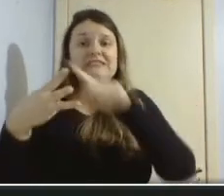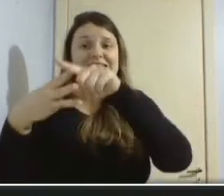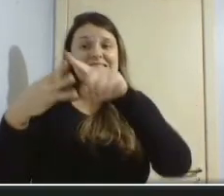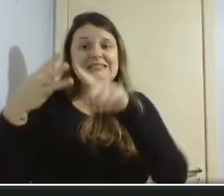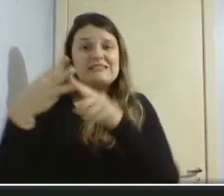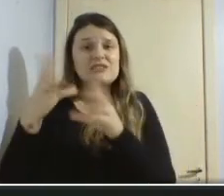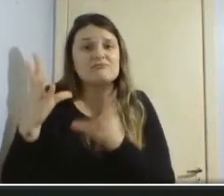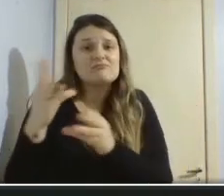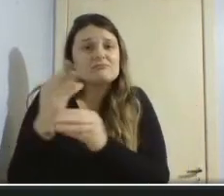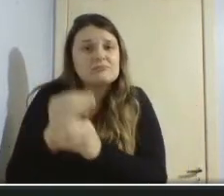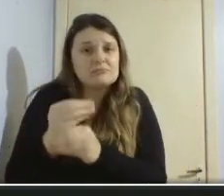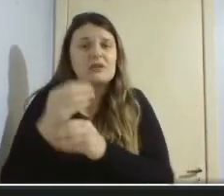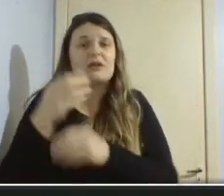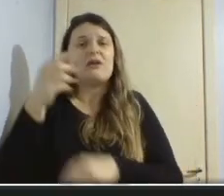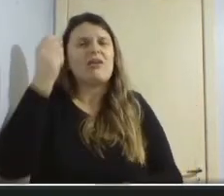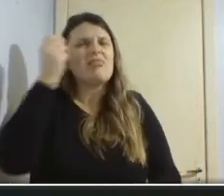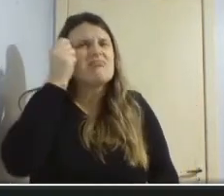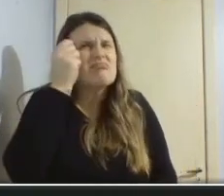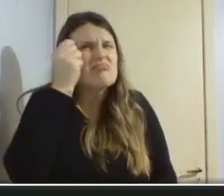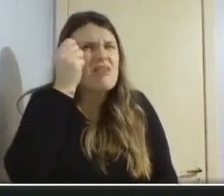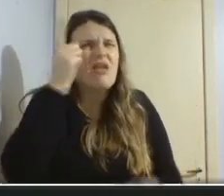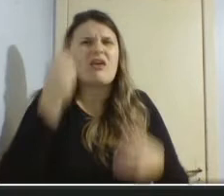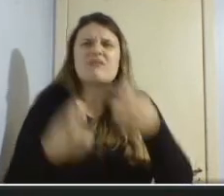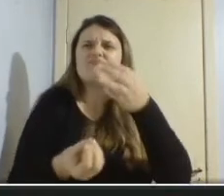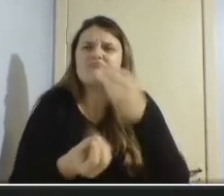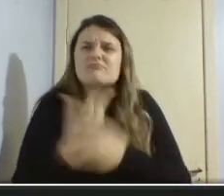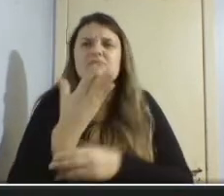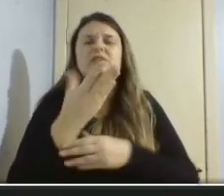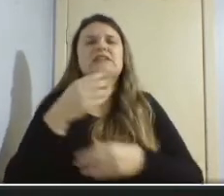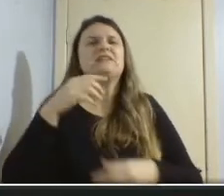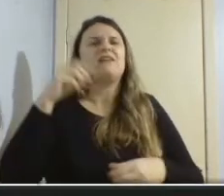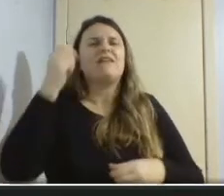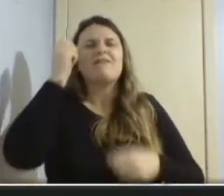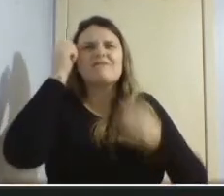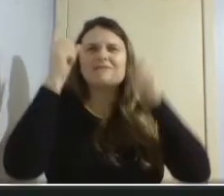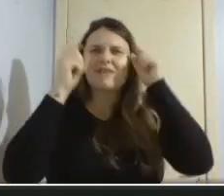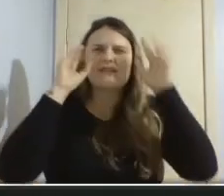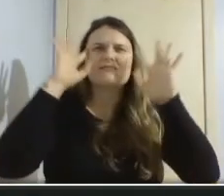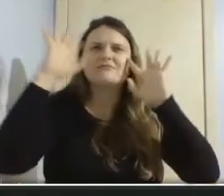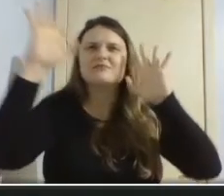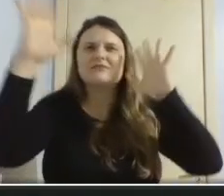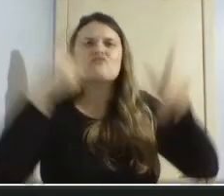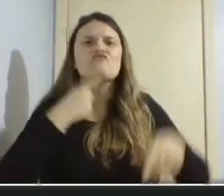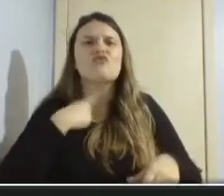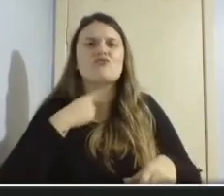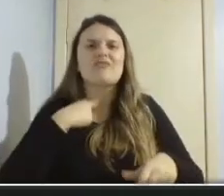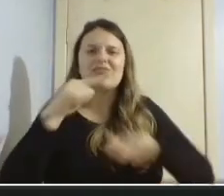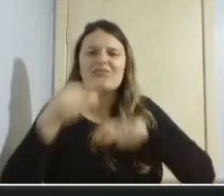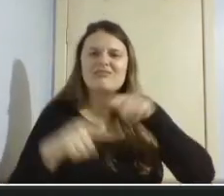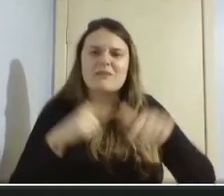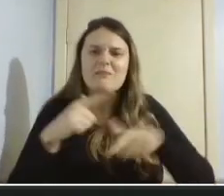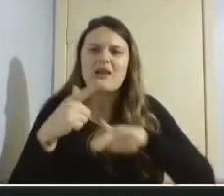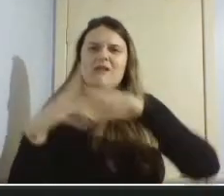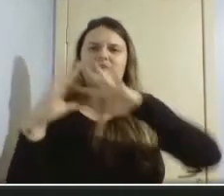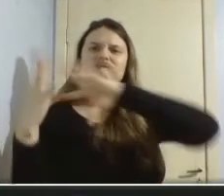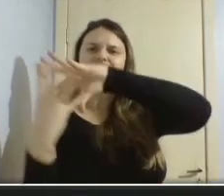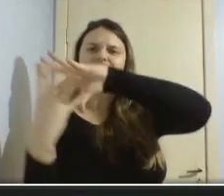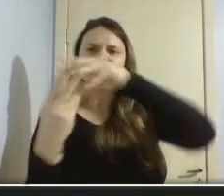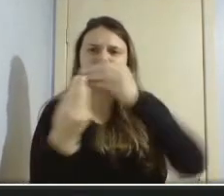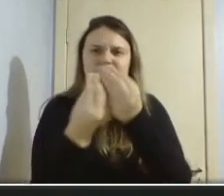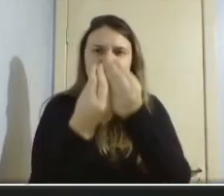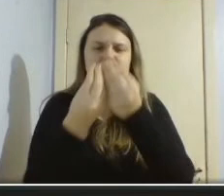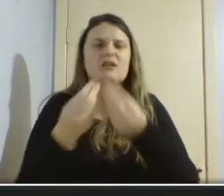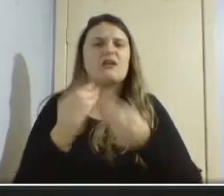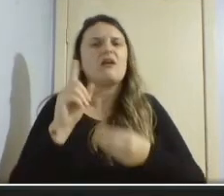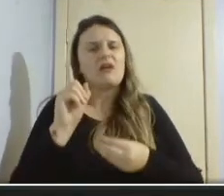inovação, criatividade e empreendedorismo, é o que concerne o ecossistema de inovação numa